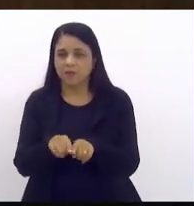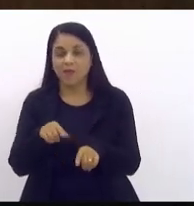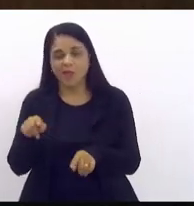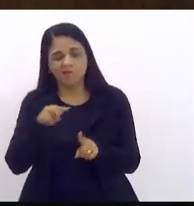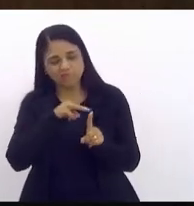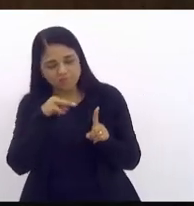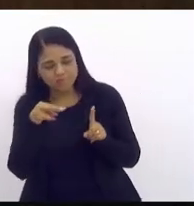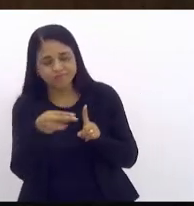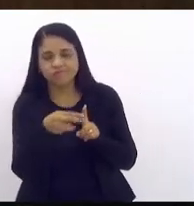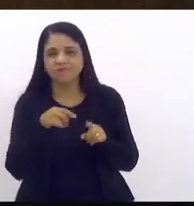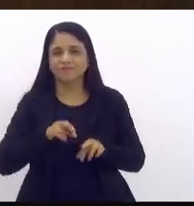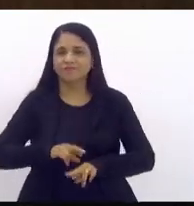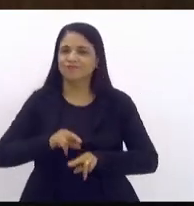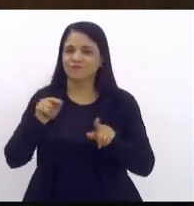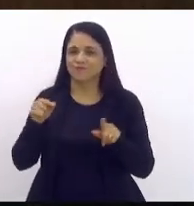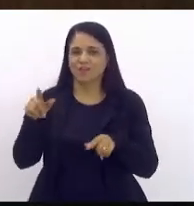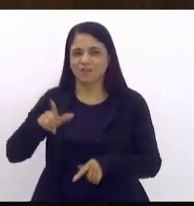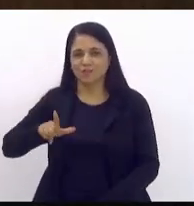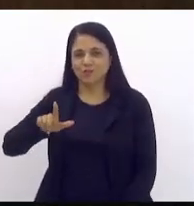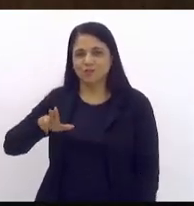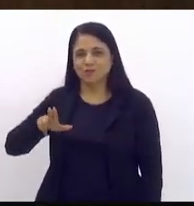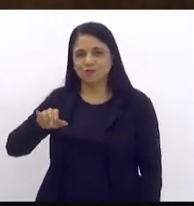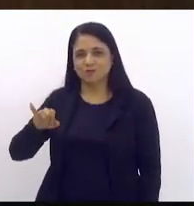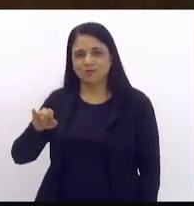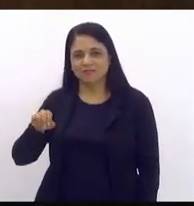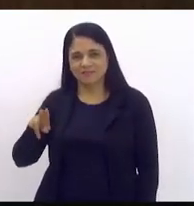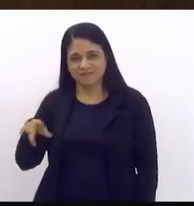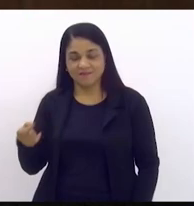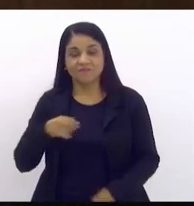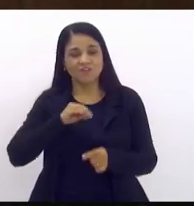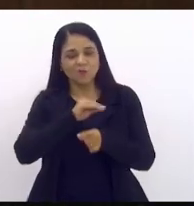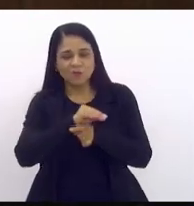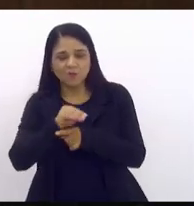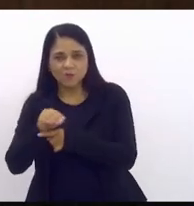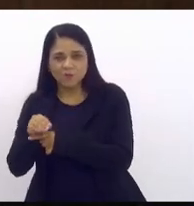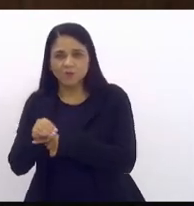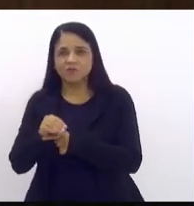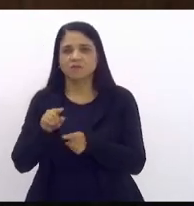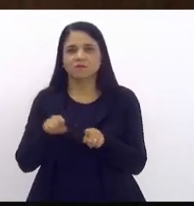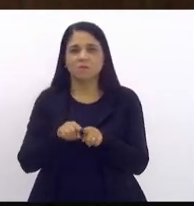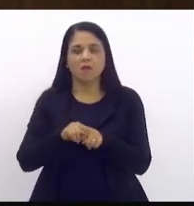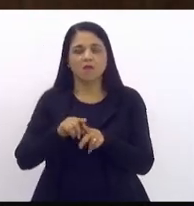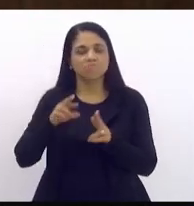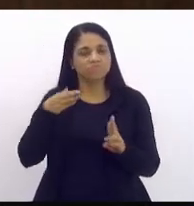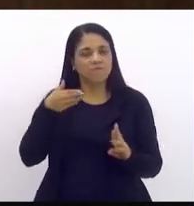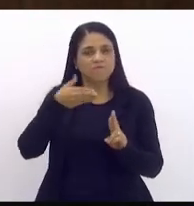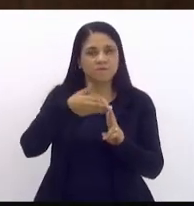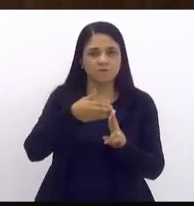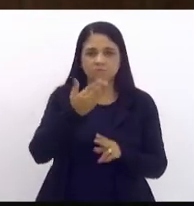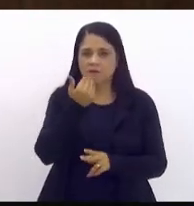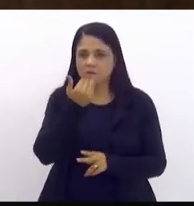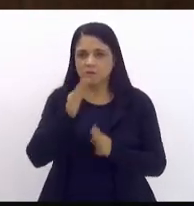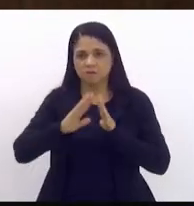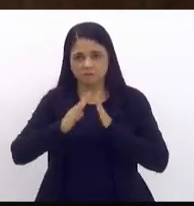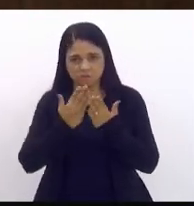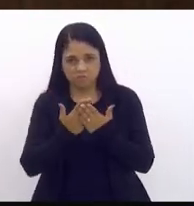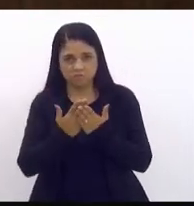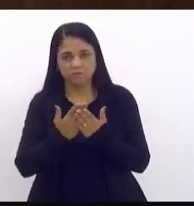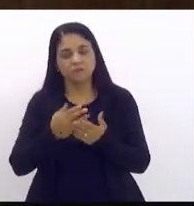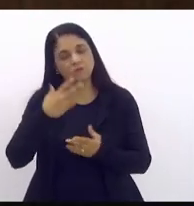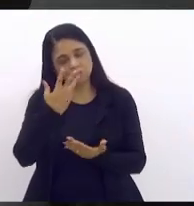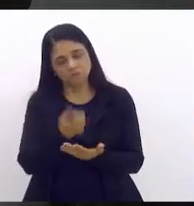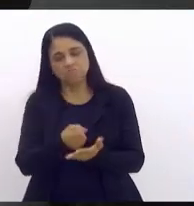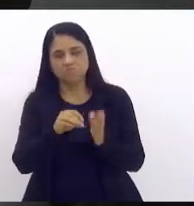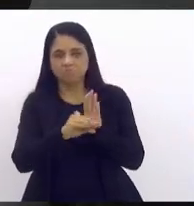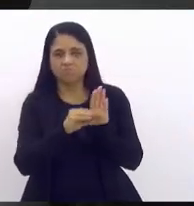olhar muito cuidadoso e também em relação à merenda. Então, senhora presidente, parecer não poderia deixar de ser